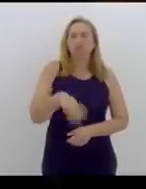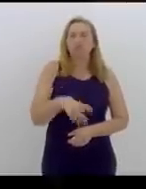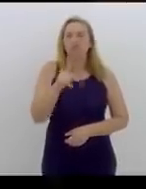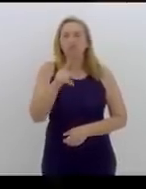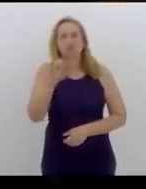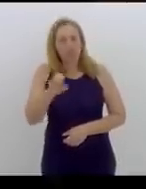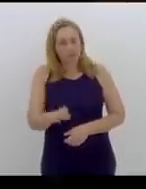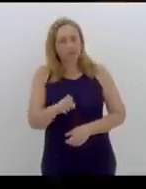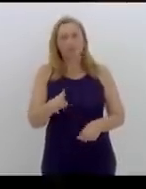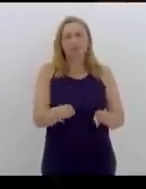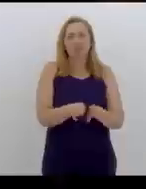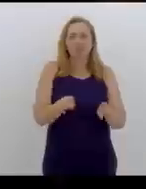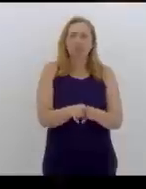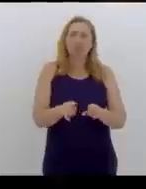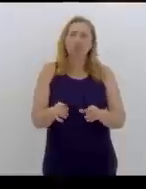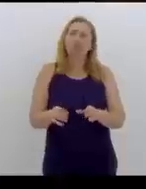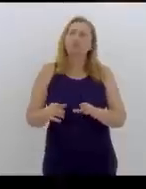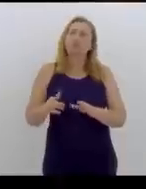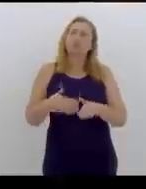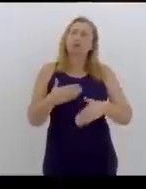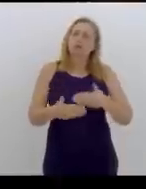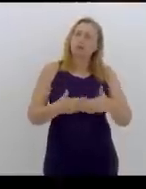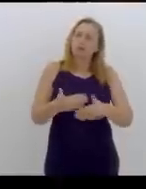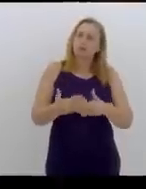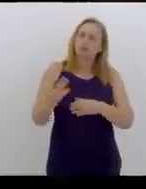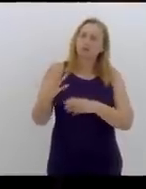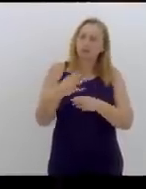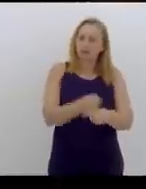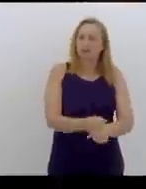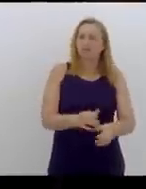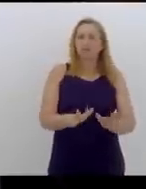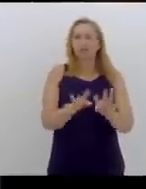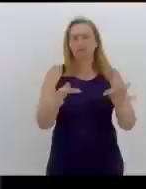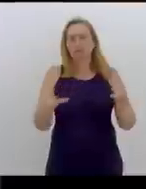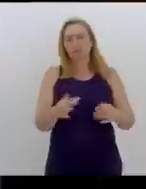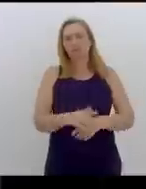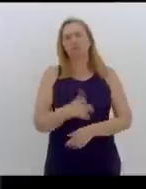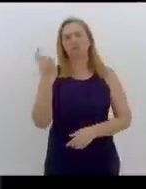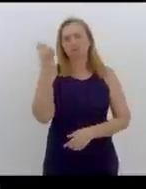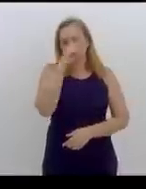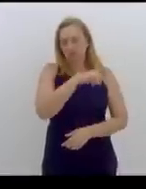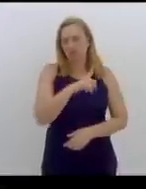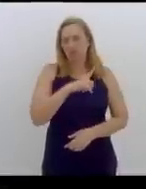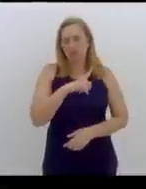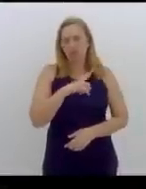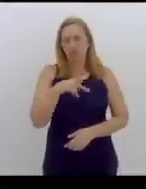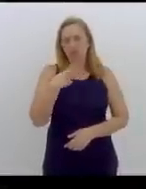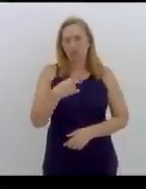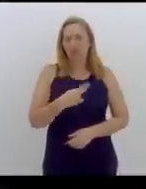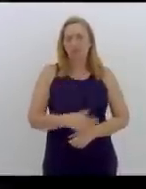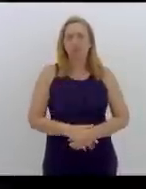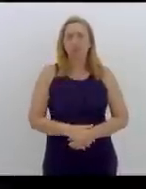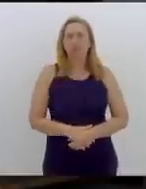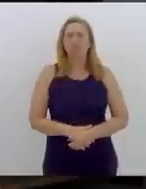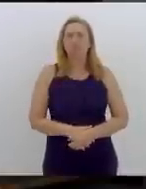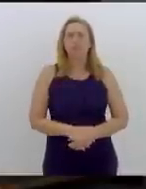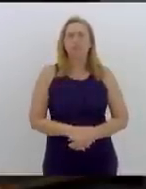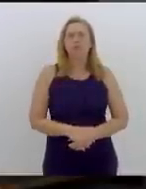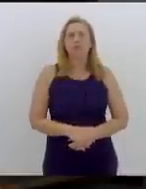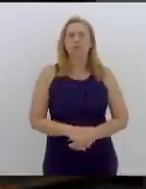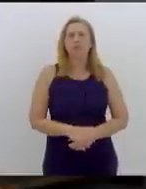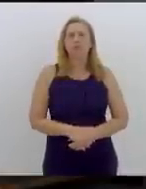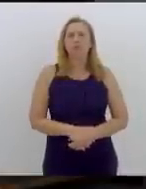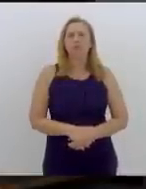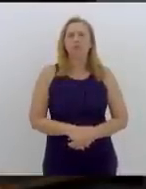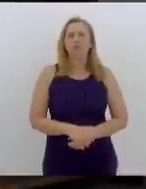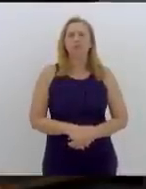o tamanho do processo de revisão Ok simples assim se tiver alguma dificuldade ou